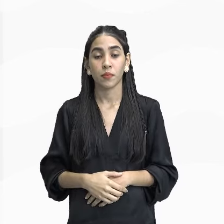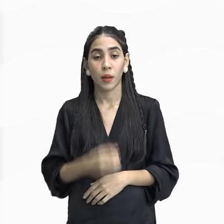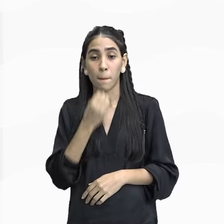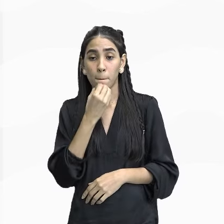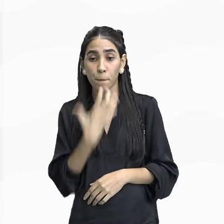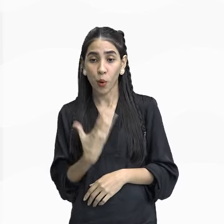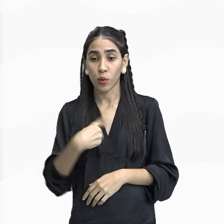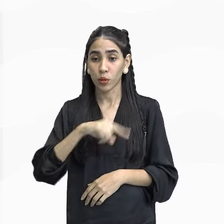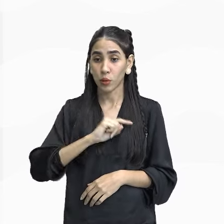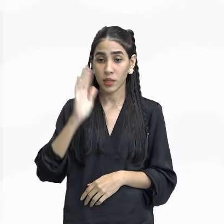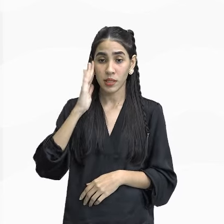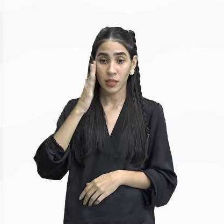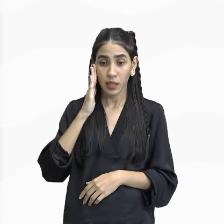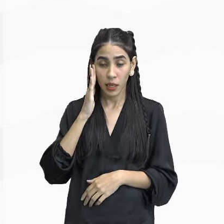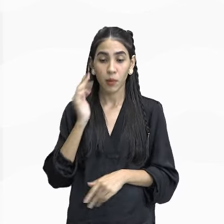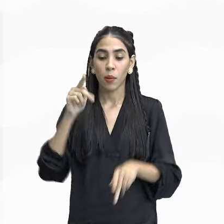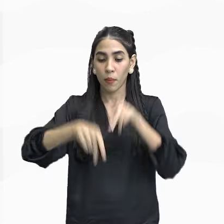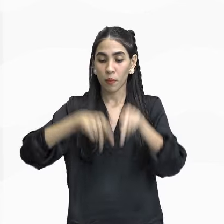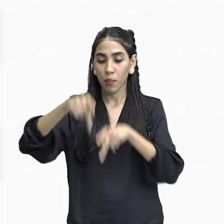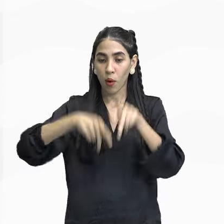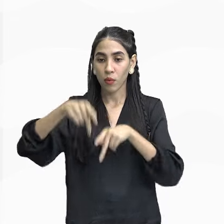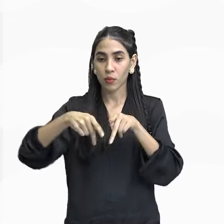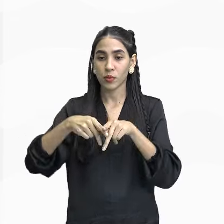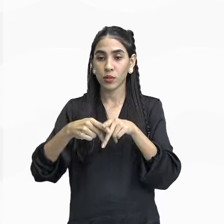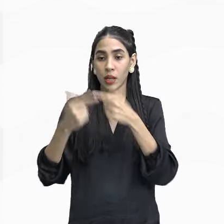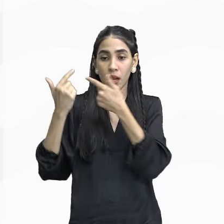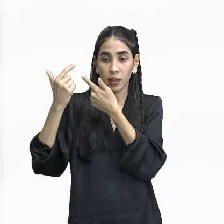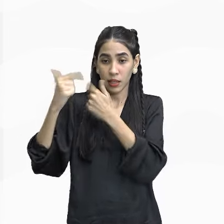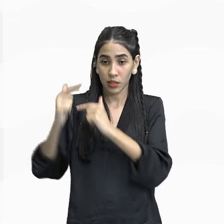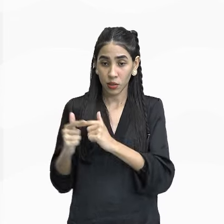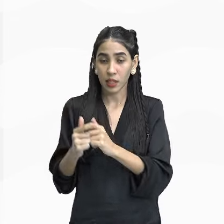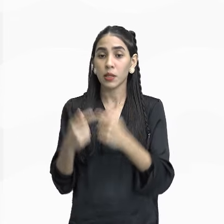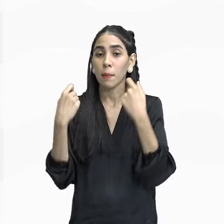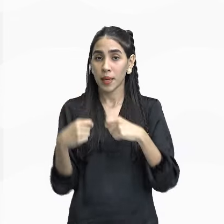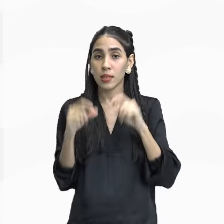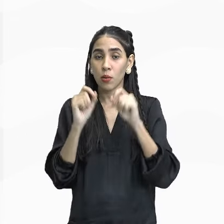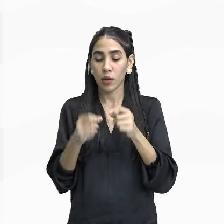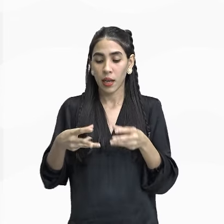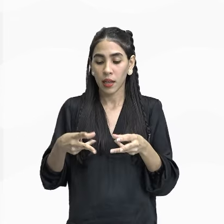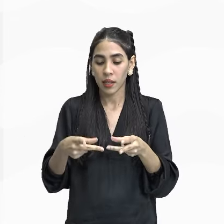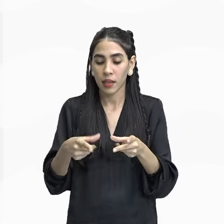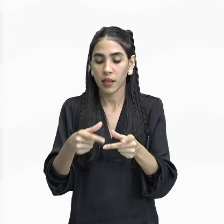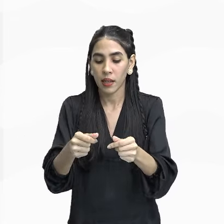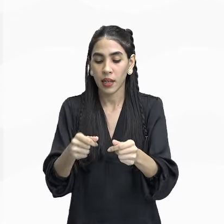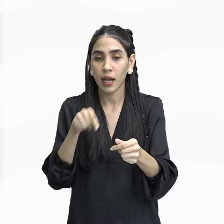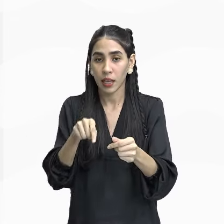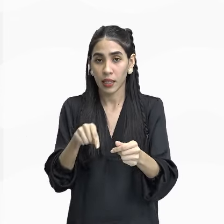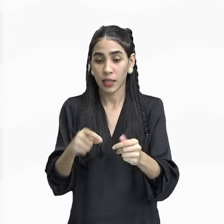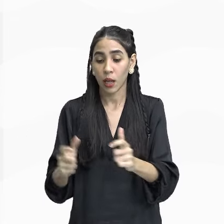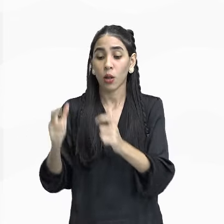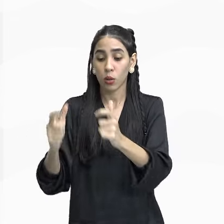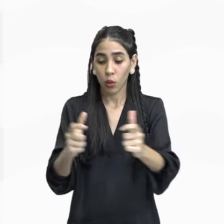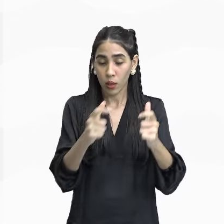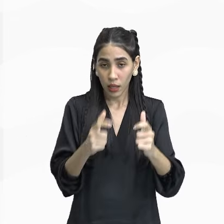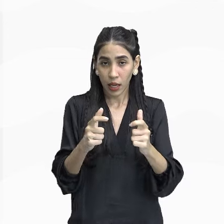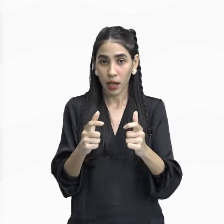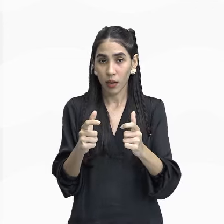que os povos tradicionais, eles necessitam da terra, necessitam do território